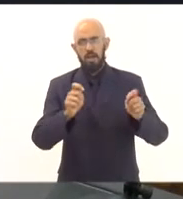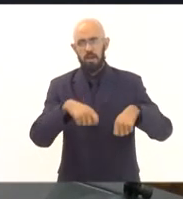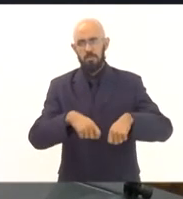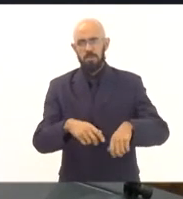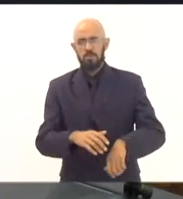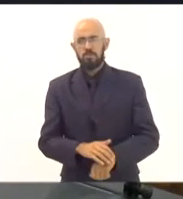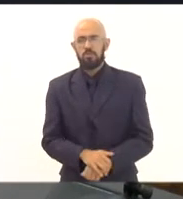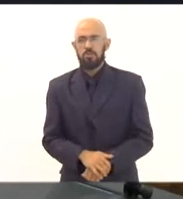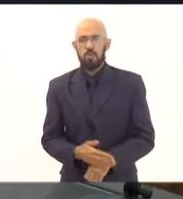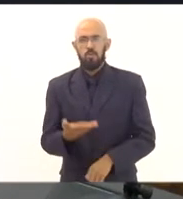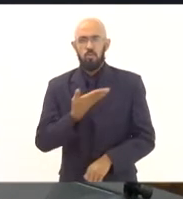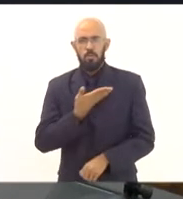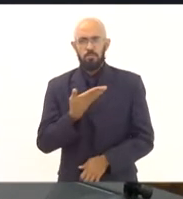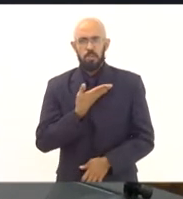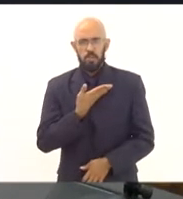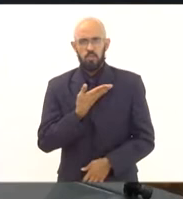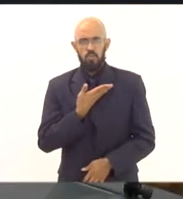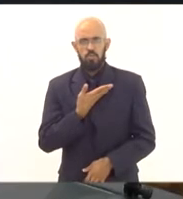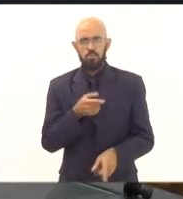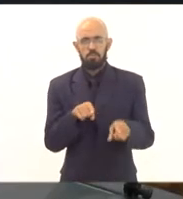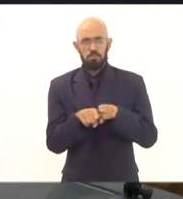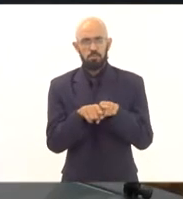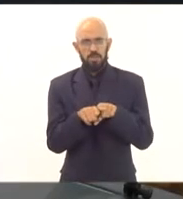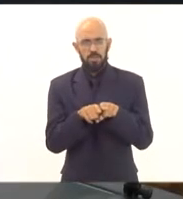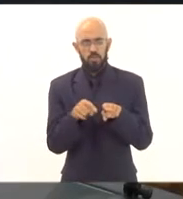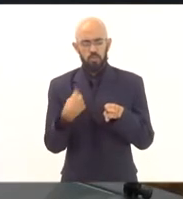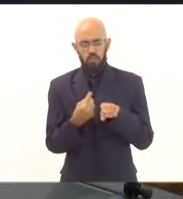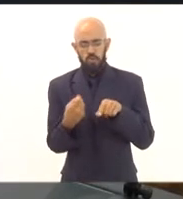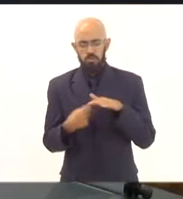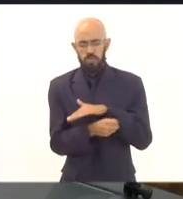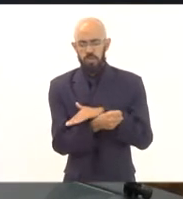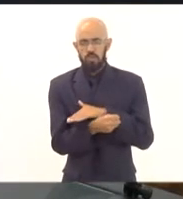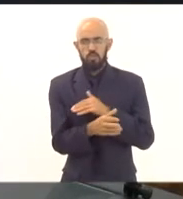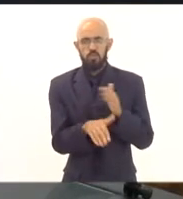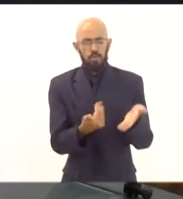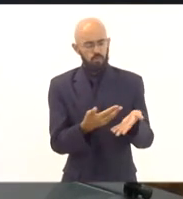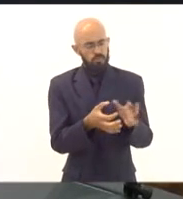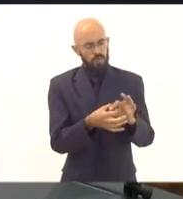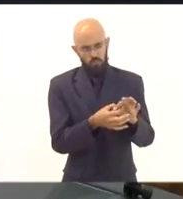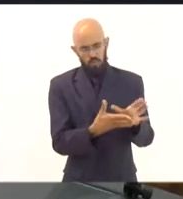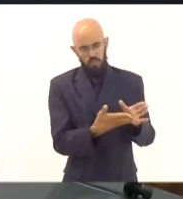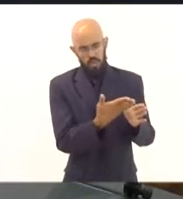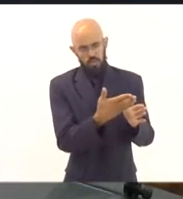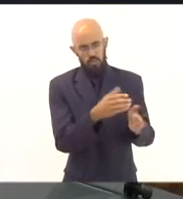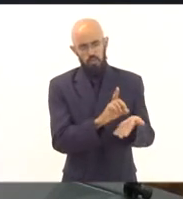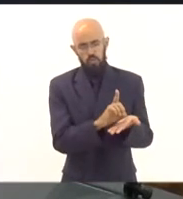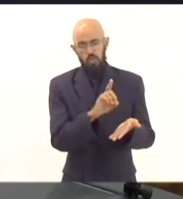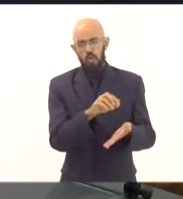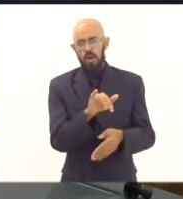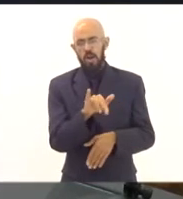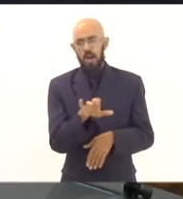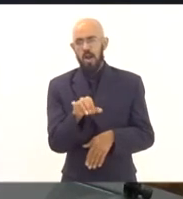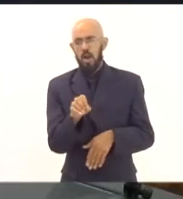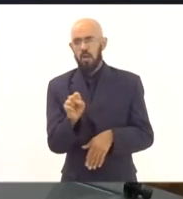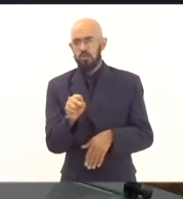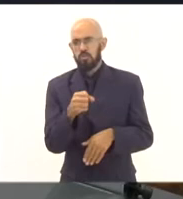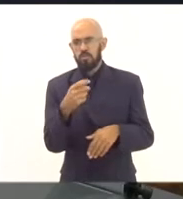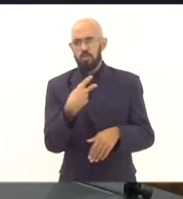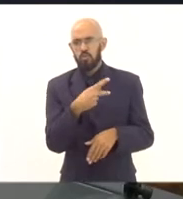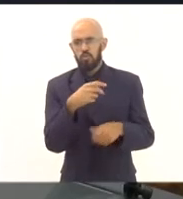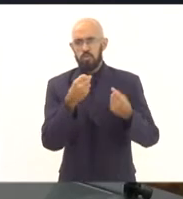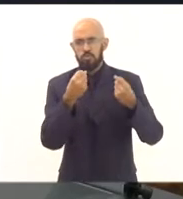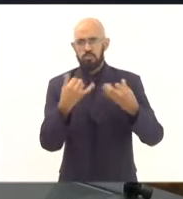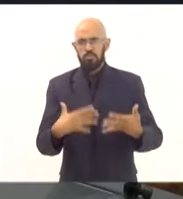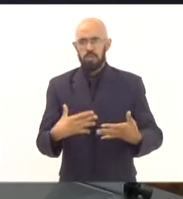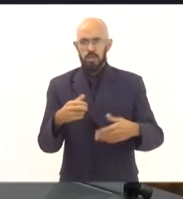olhar é um grande amigo e parceiro do nosso mandato também então fique à vontade do Carlos Roberto Viana para sua explanação em